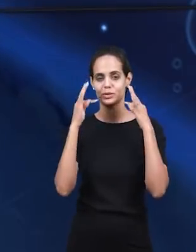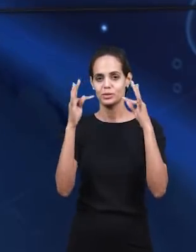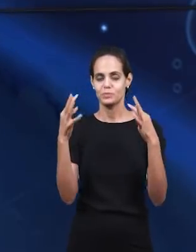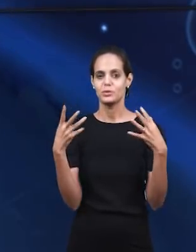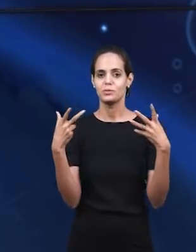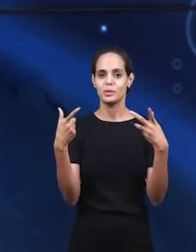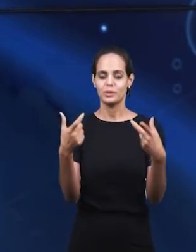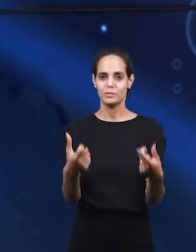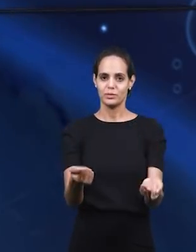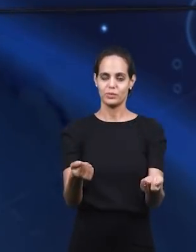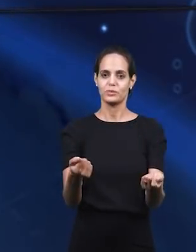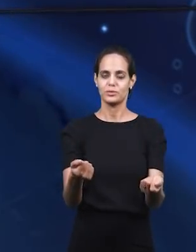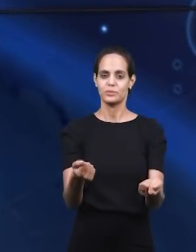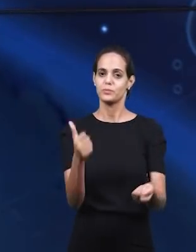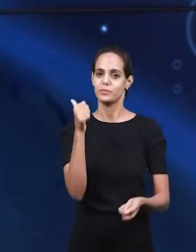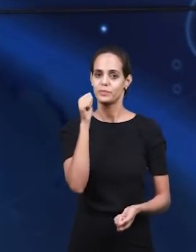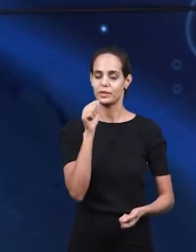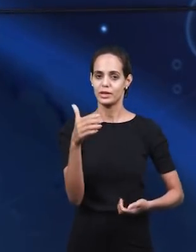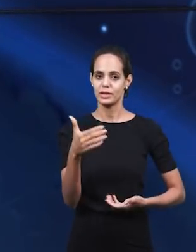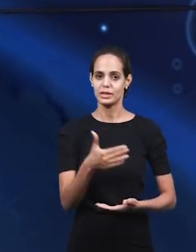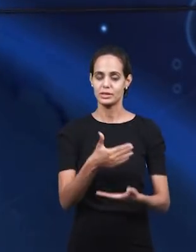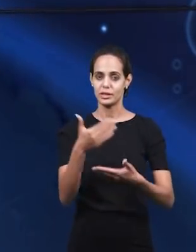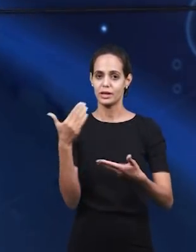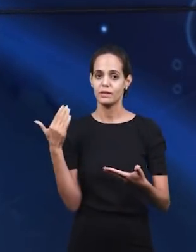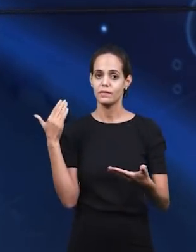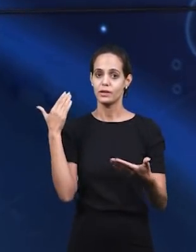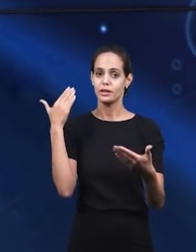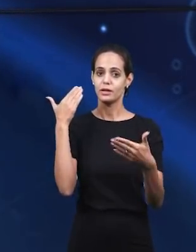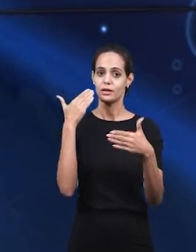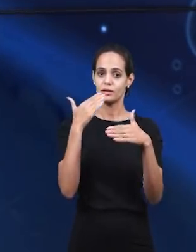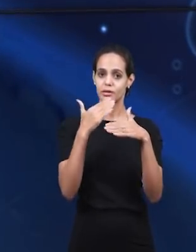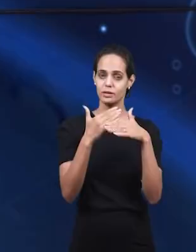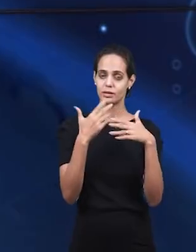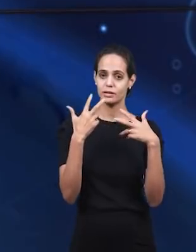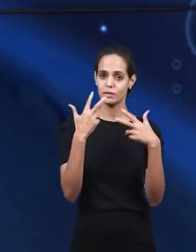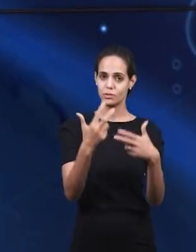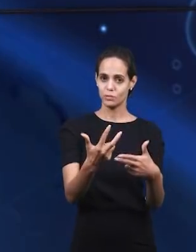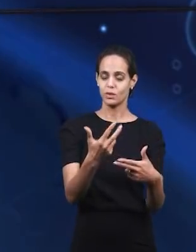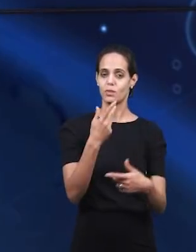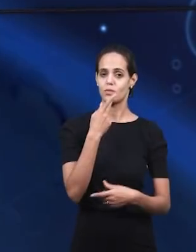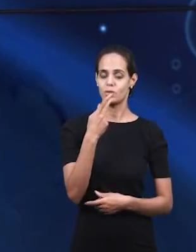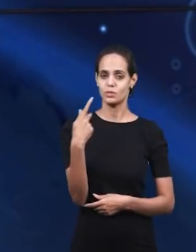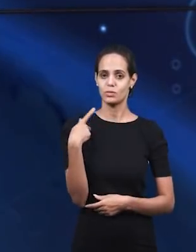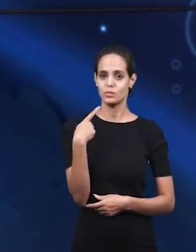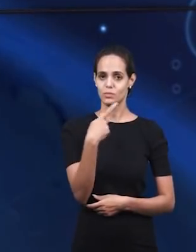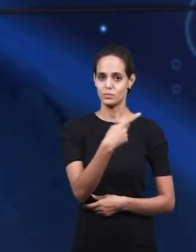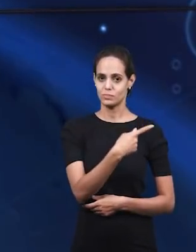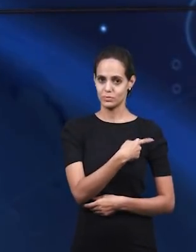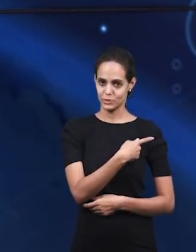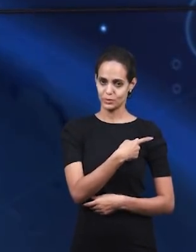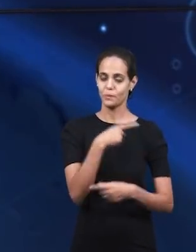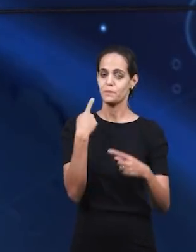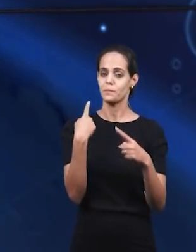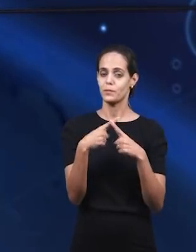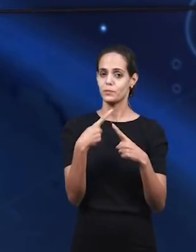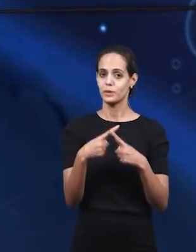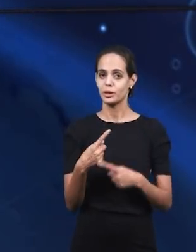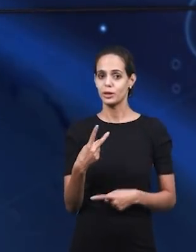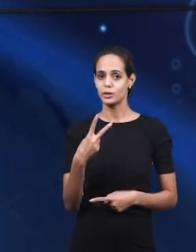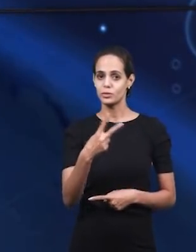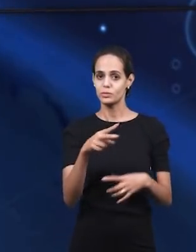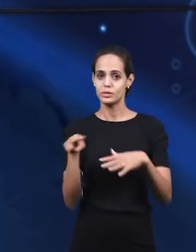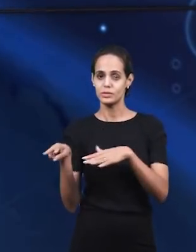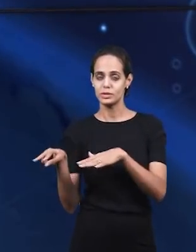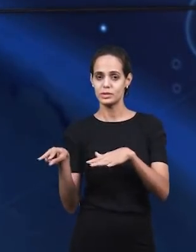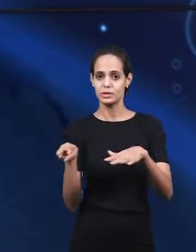as palavras do pastor, porque as reuniões ocorrem 2 vezes por semana. Então ela está confirmando o que o pastor